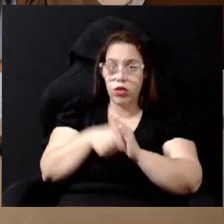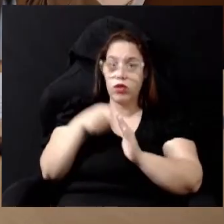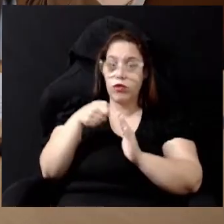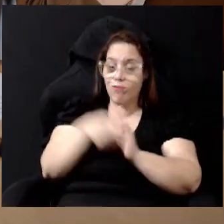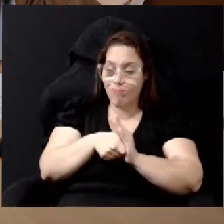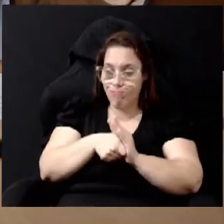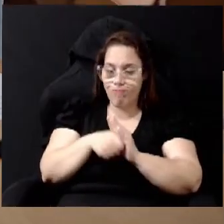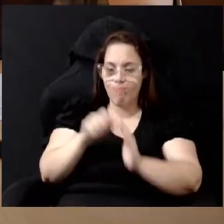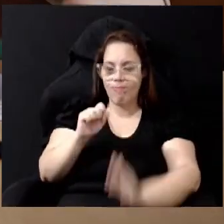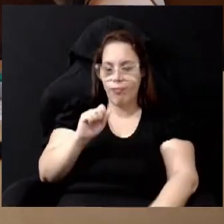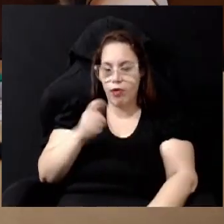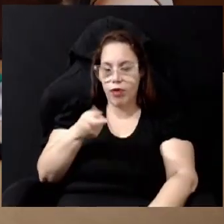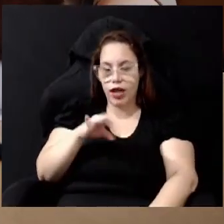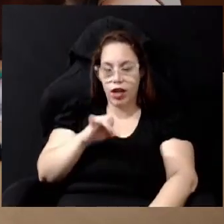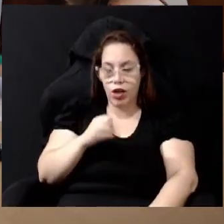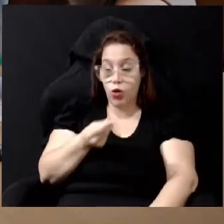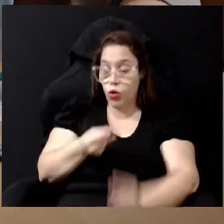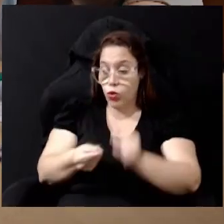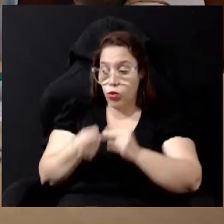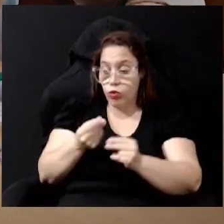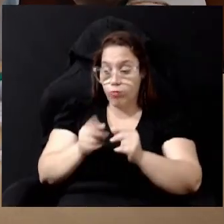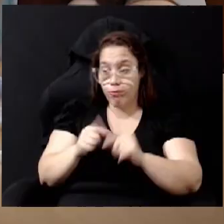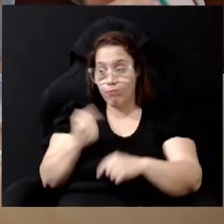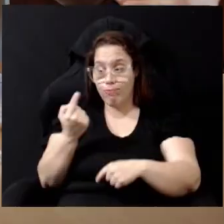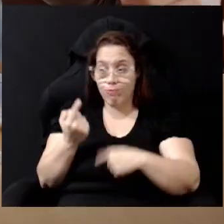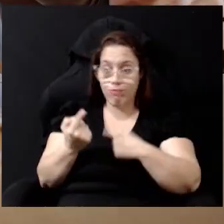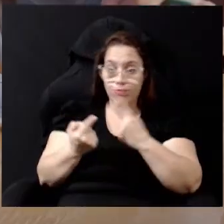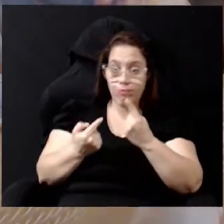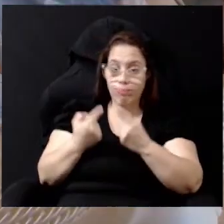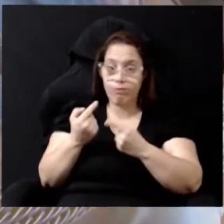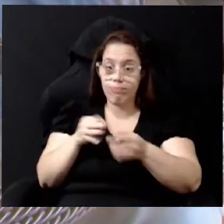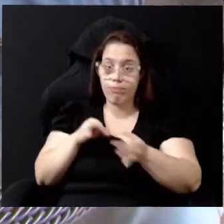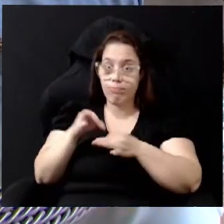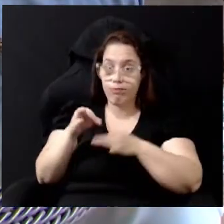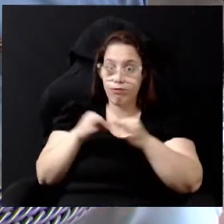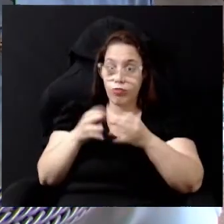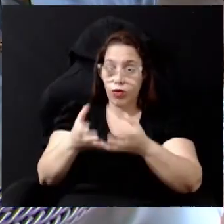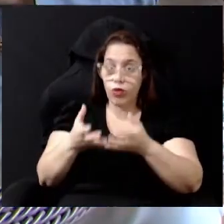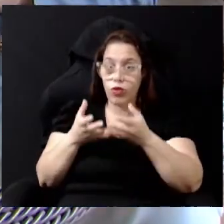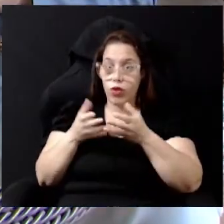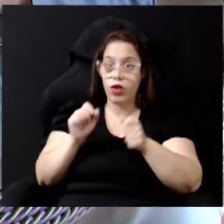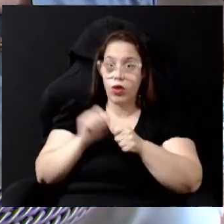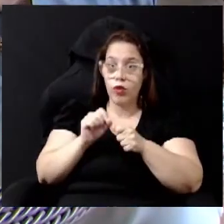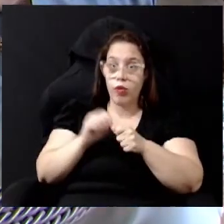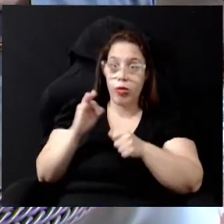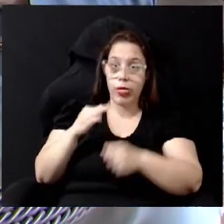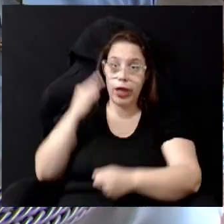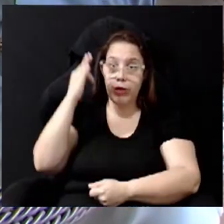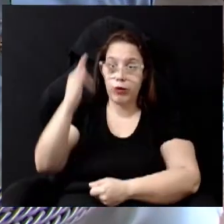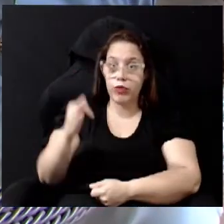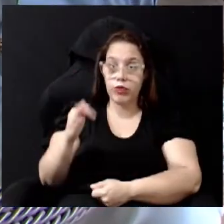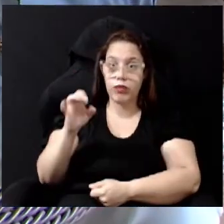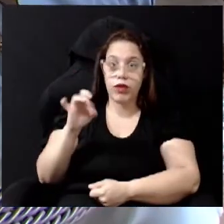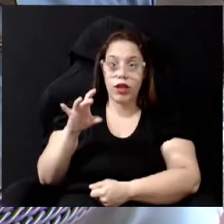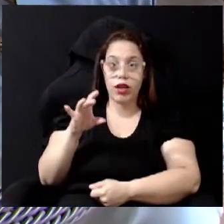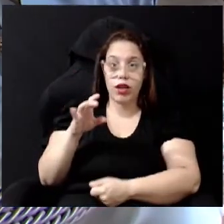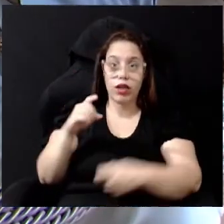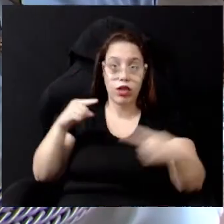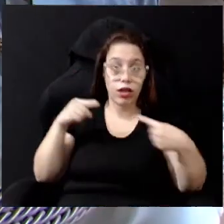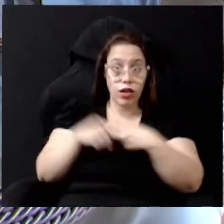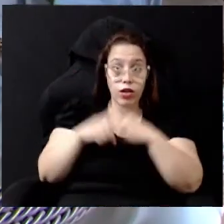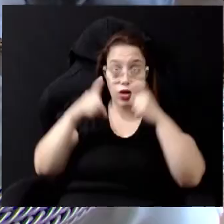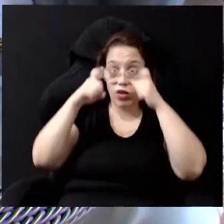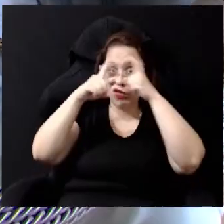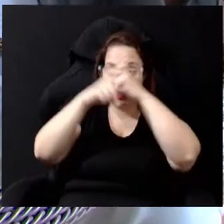aplicação financeira vai depender do tipo de planejamento que ela quer. O que ela quer fazer com esse dinheiro? É só para enfrentar as adversidades no